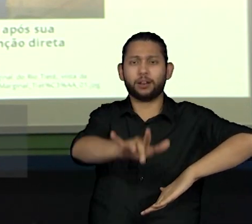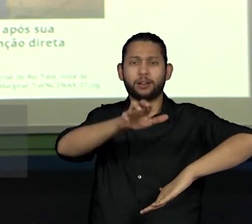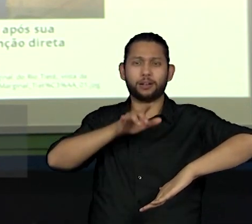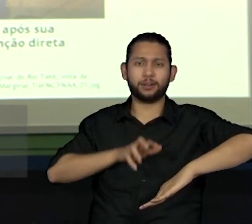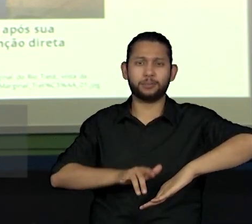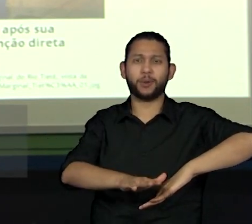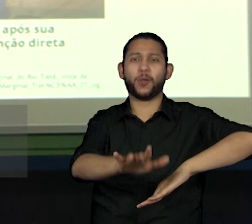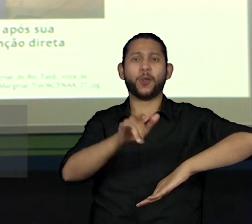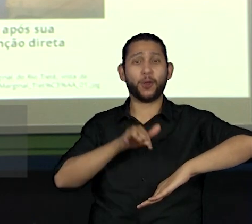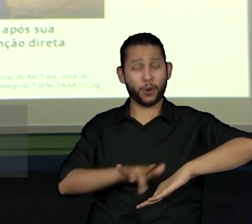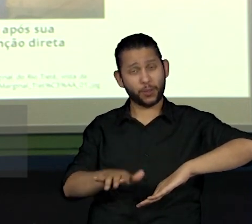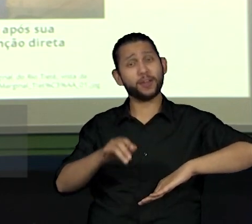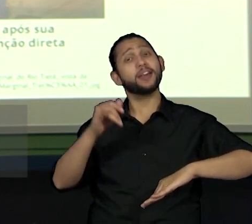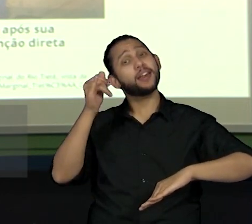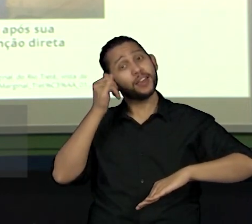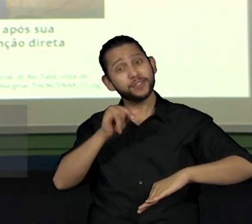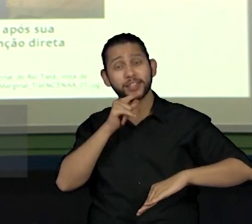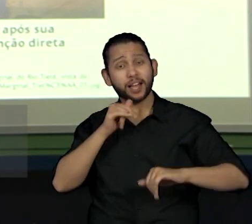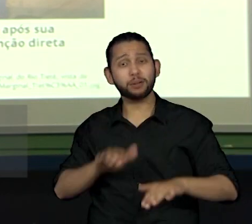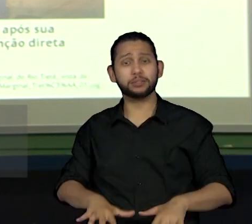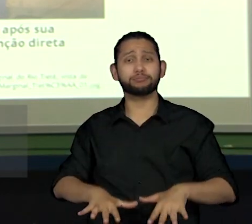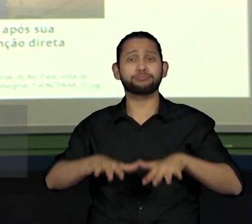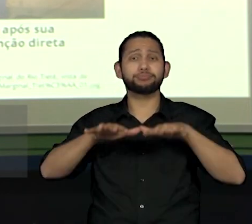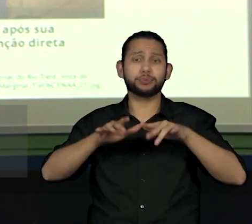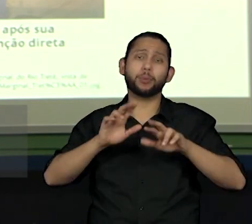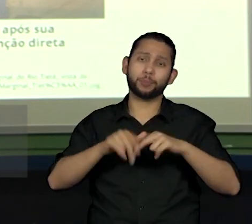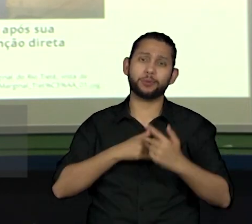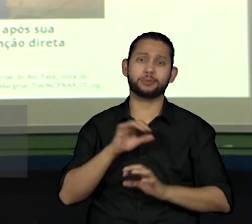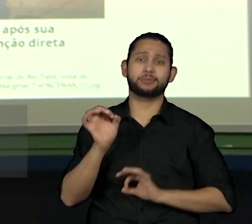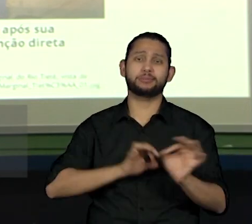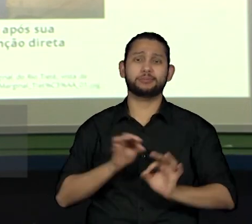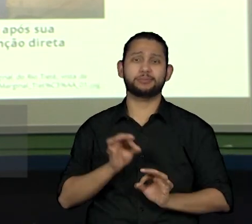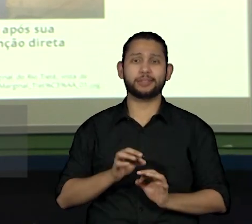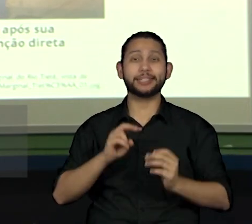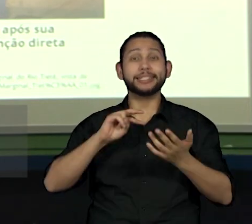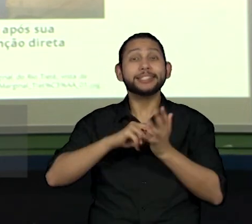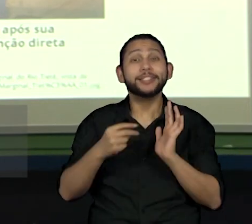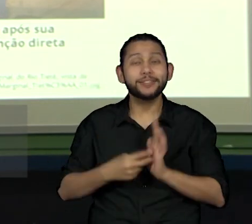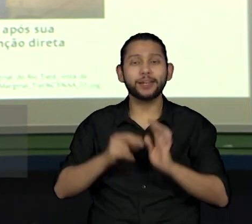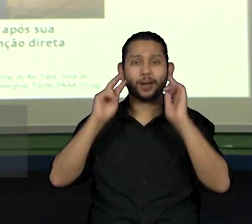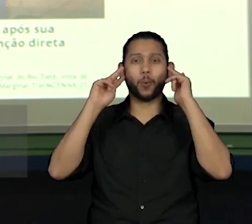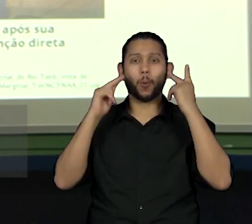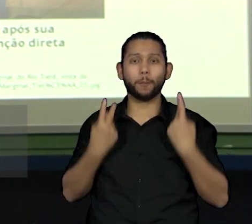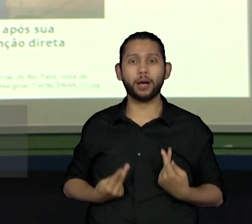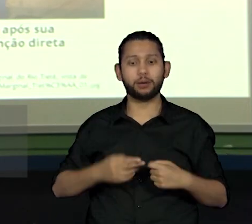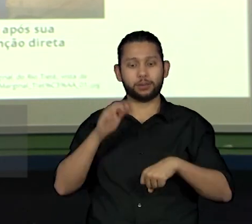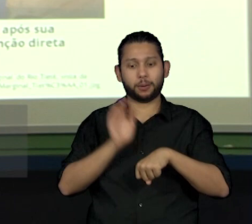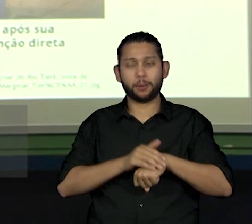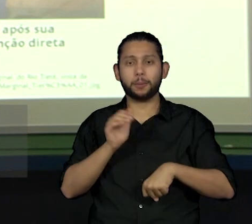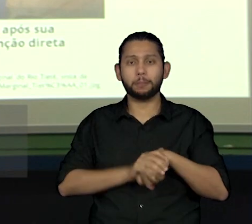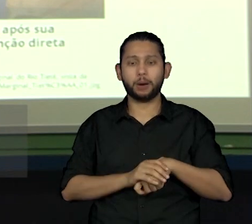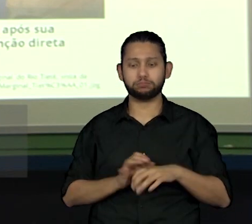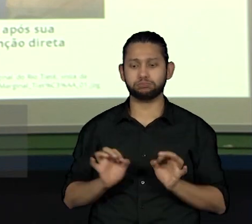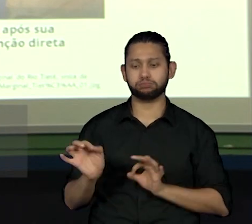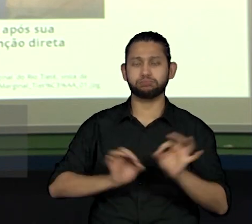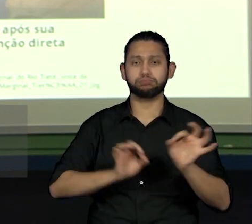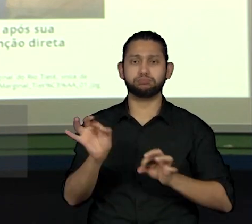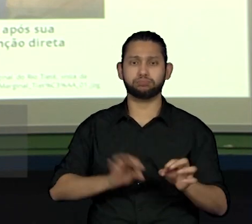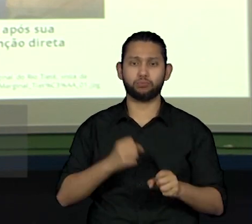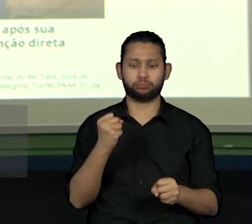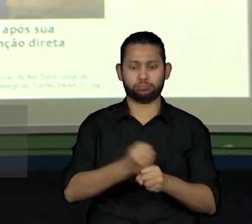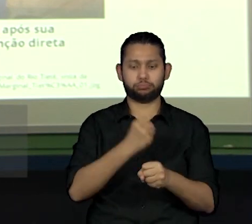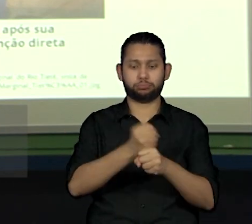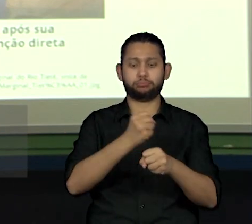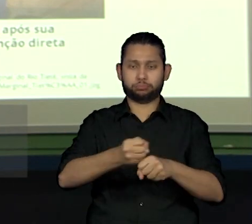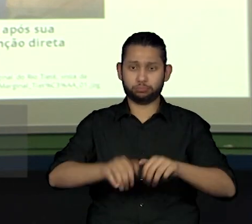água e evitar que aconteça as inundações. Ou seja, isso é uma forma de controle ativo. O ser